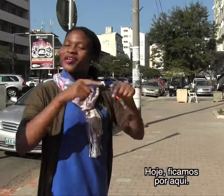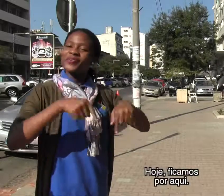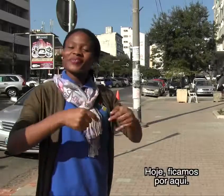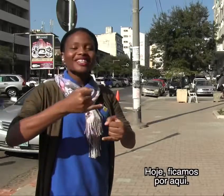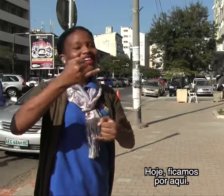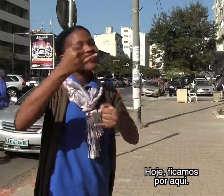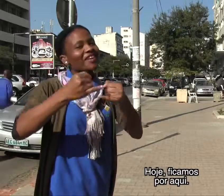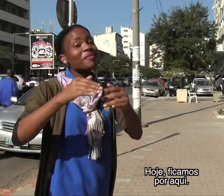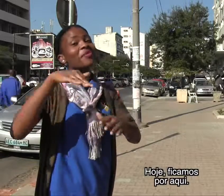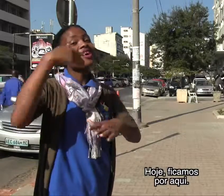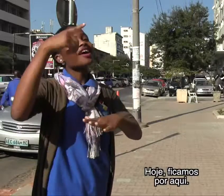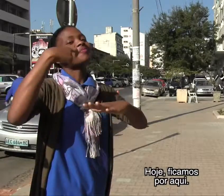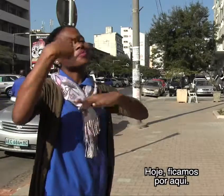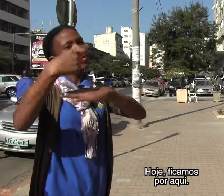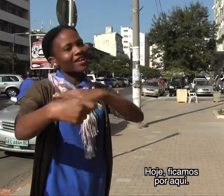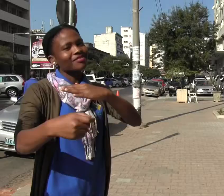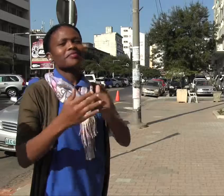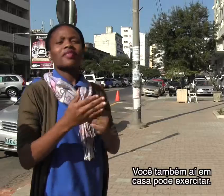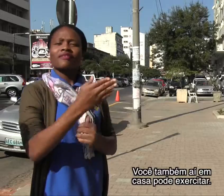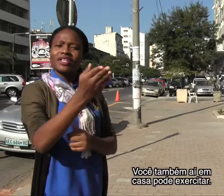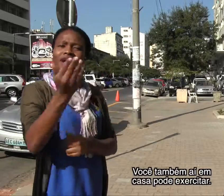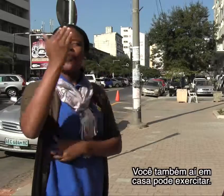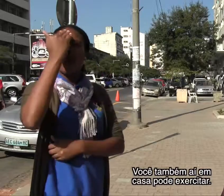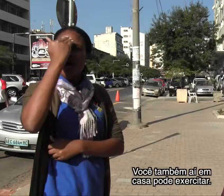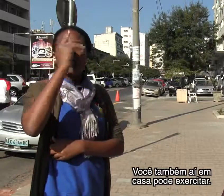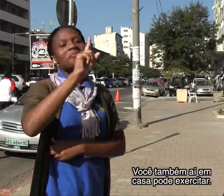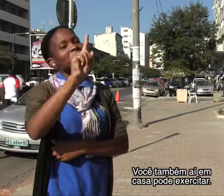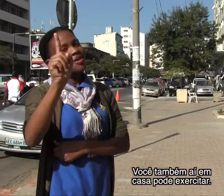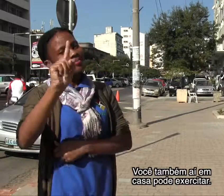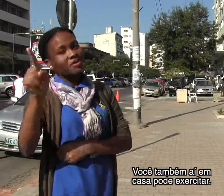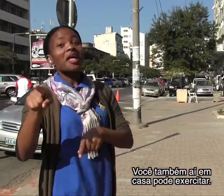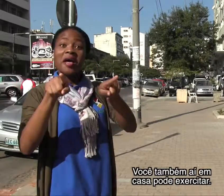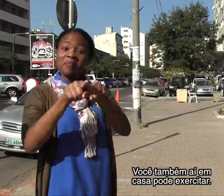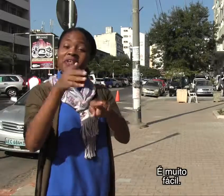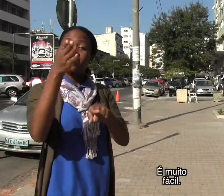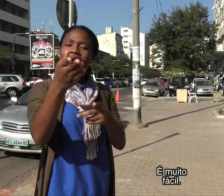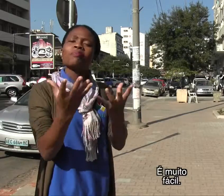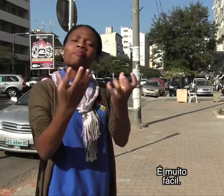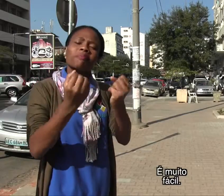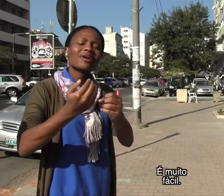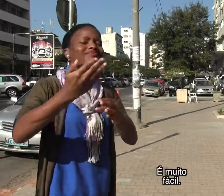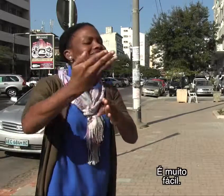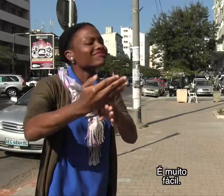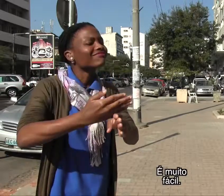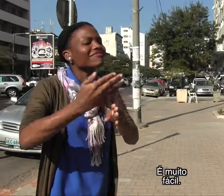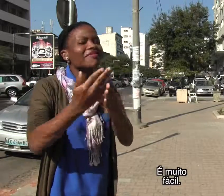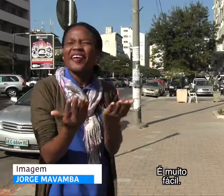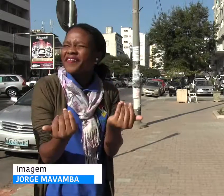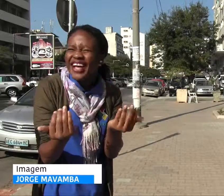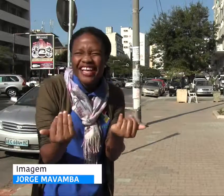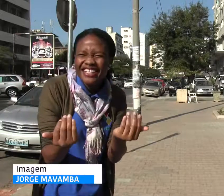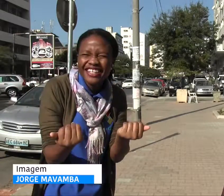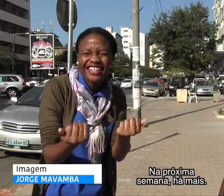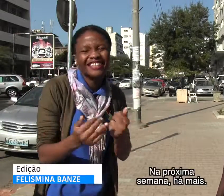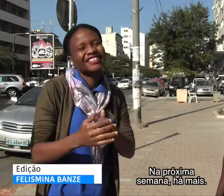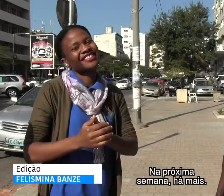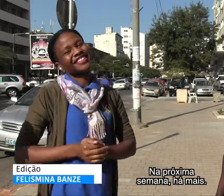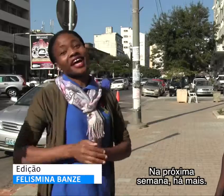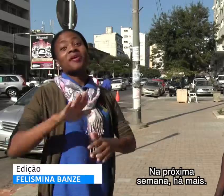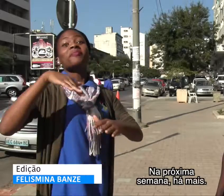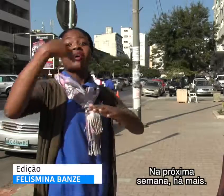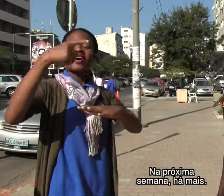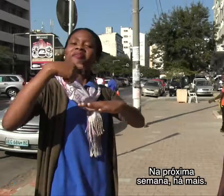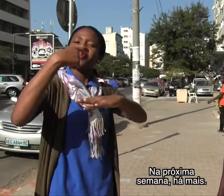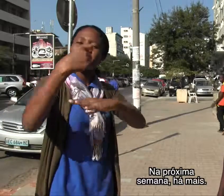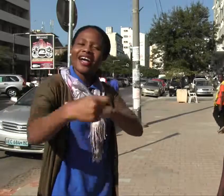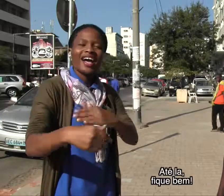Hoje ficamos por aqui você também aí em casa pode exercitar é muito fácil na próxima